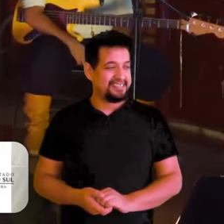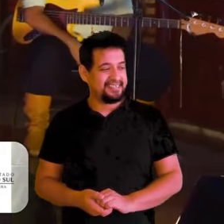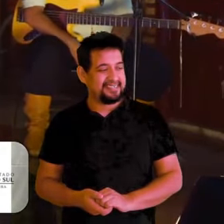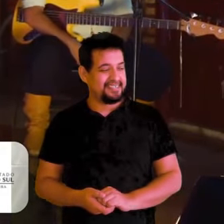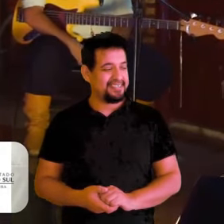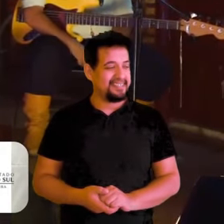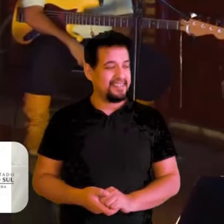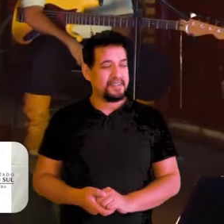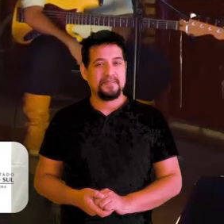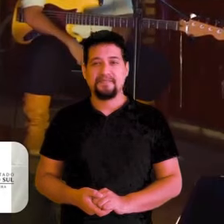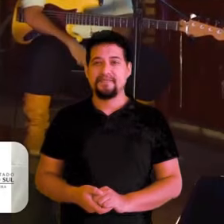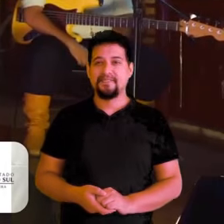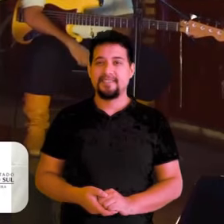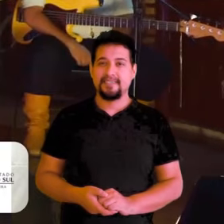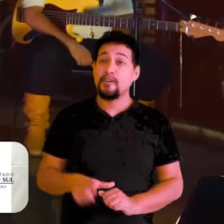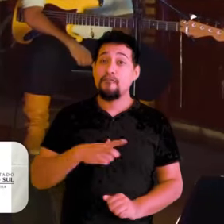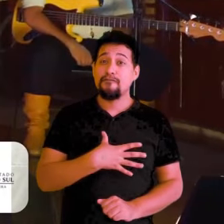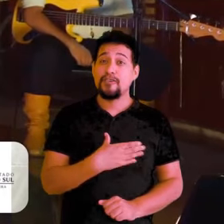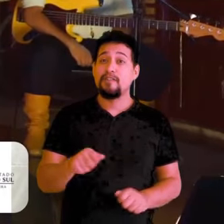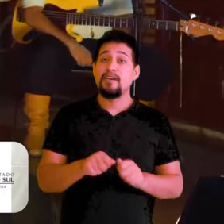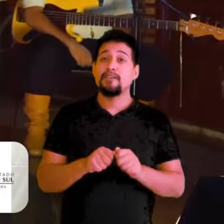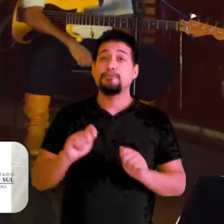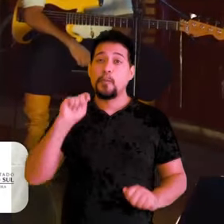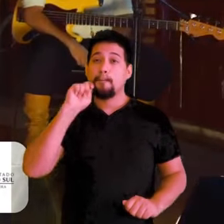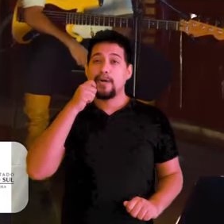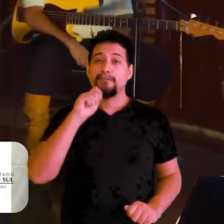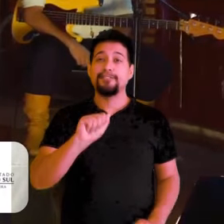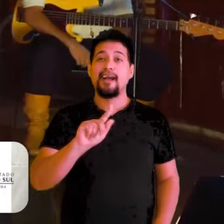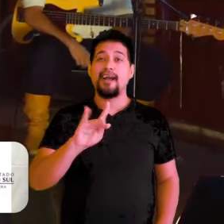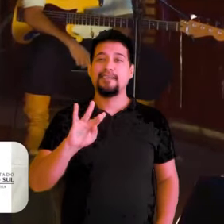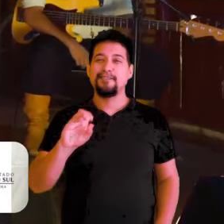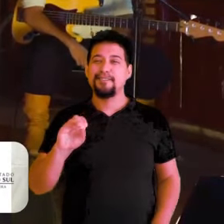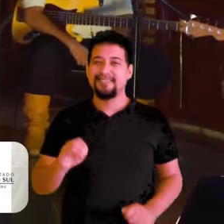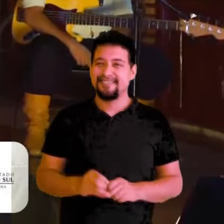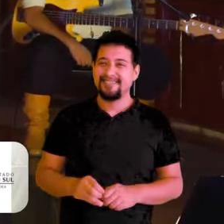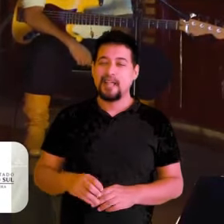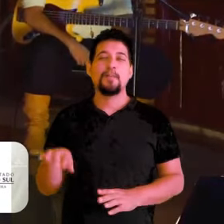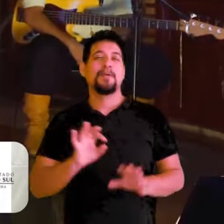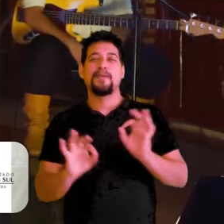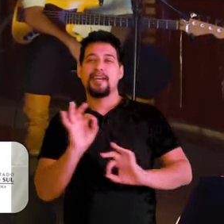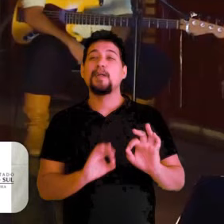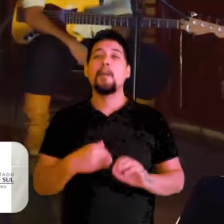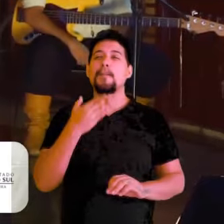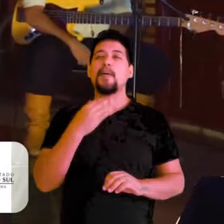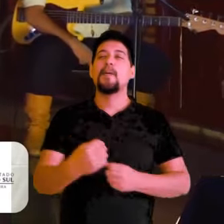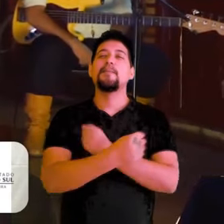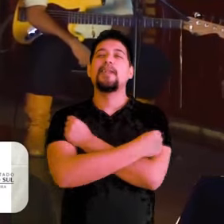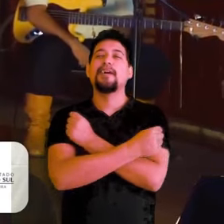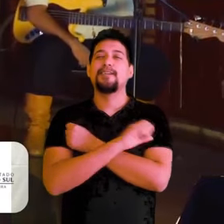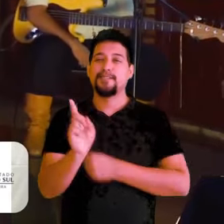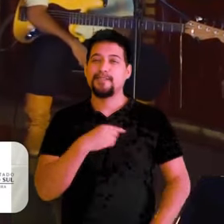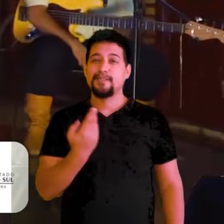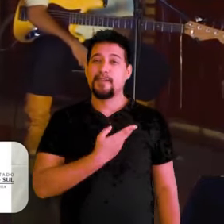Oi. Meu amigo. Gustavo. O Fio só vai vir com o pão de alho, senão ele não vem. Enquanto se prepara, eu quero